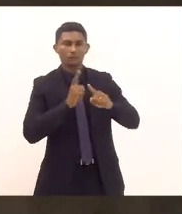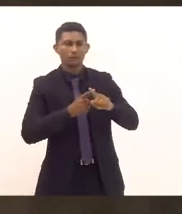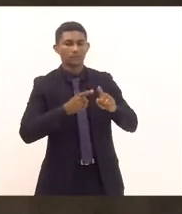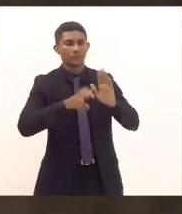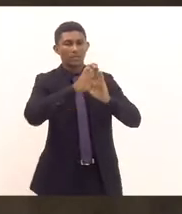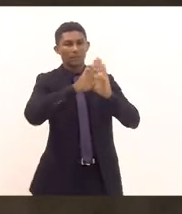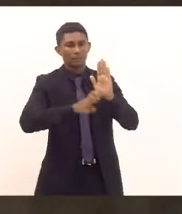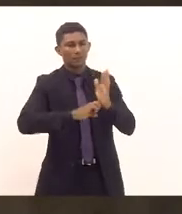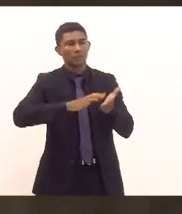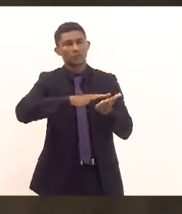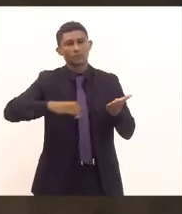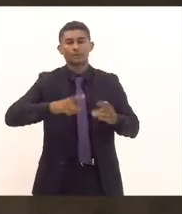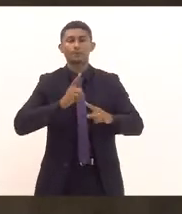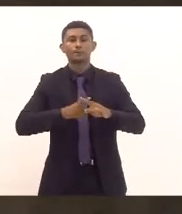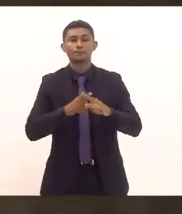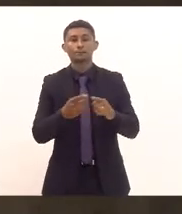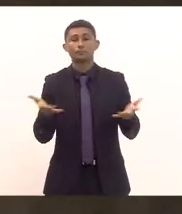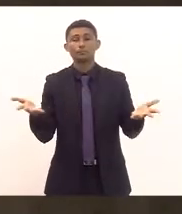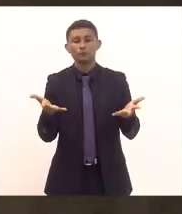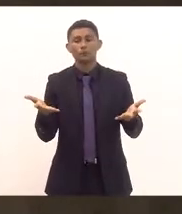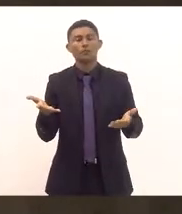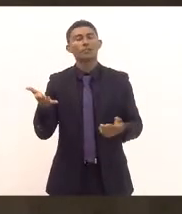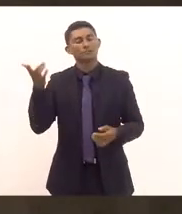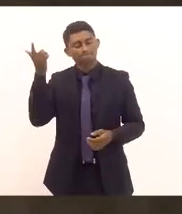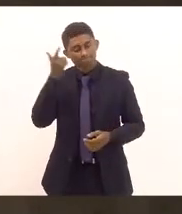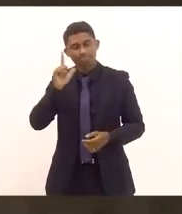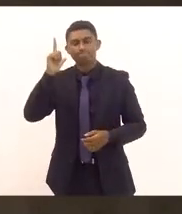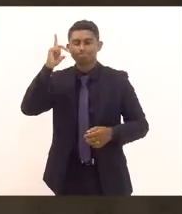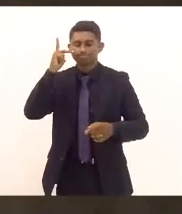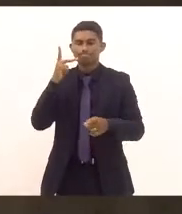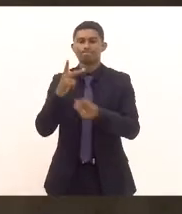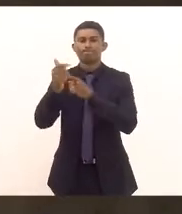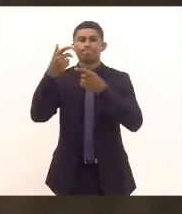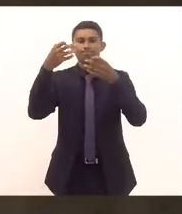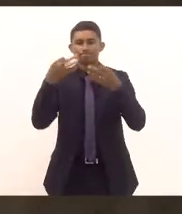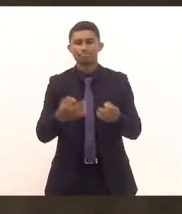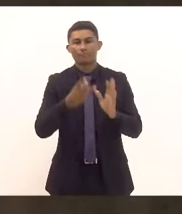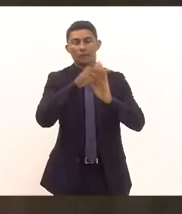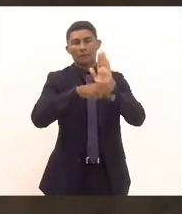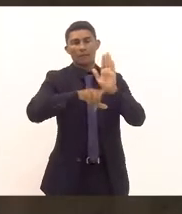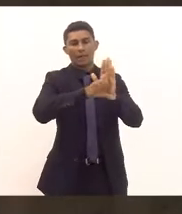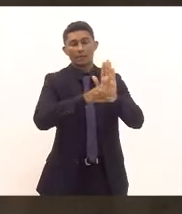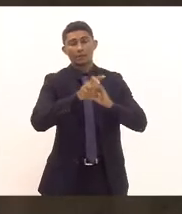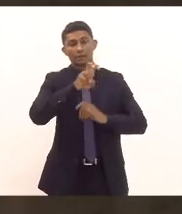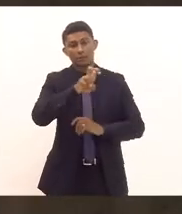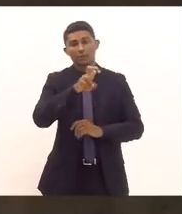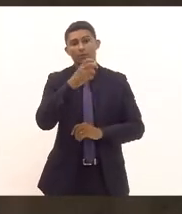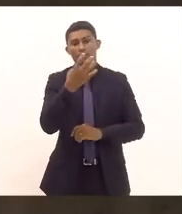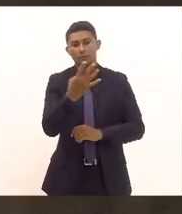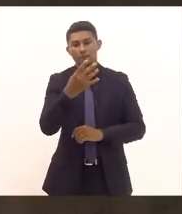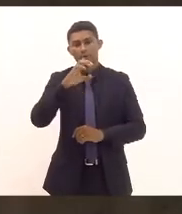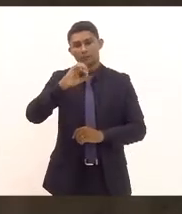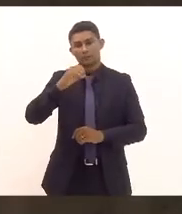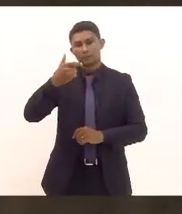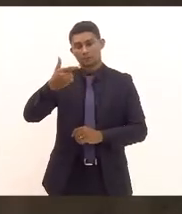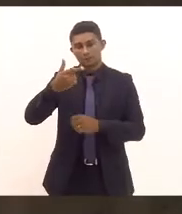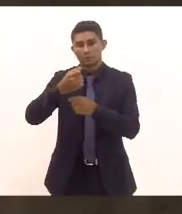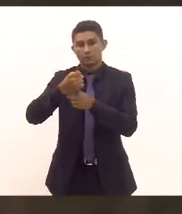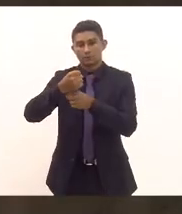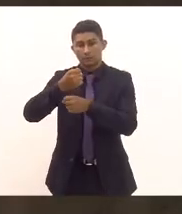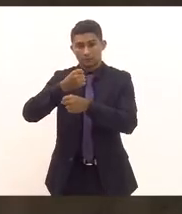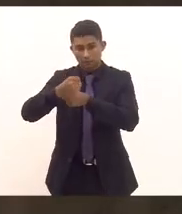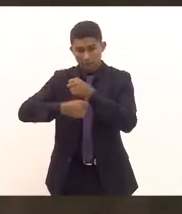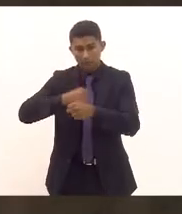das emendas porque hoje tivemos uma grande Vitória ao aprovar o projeto de lei 5402 de